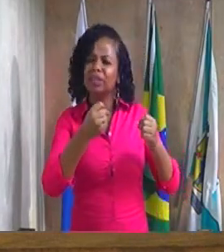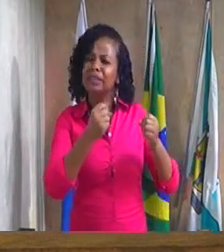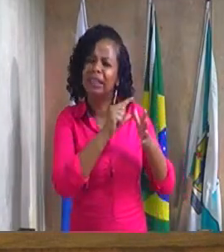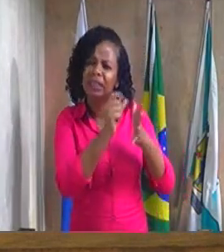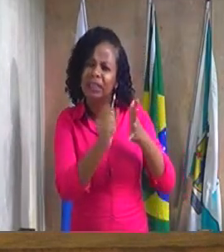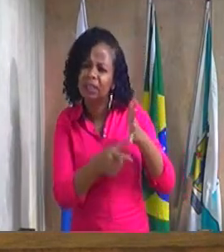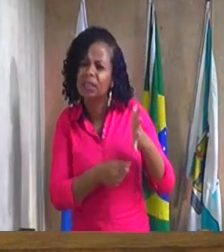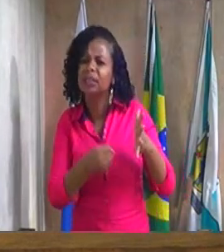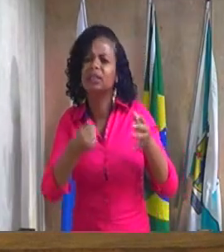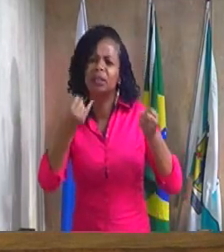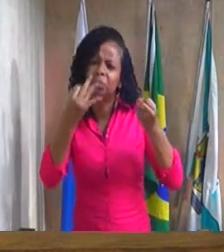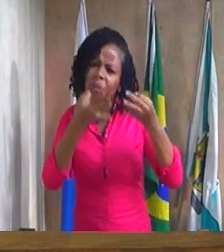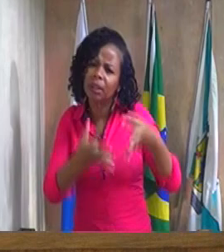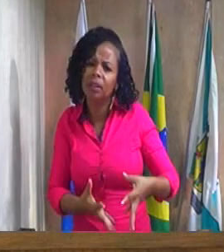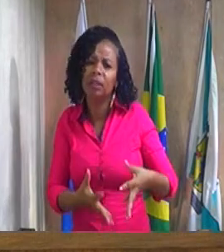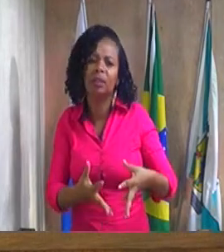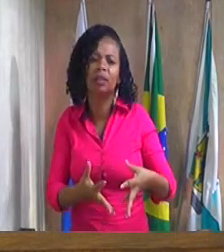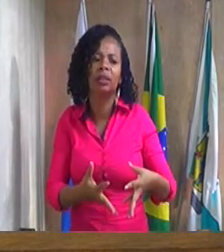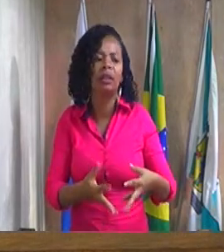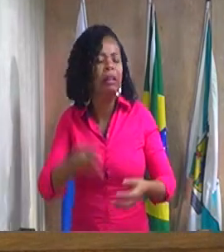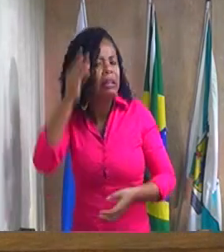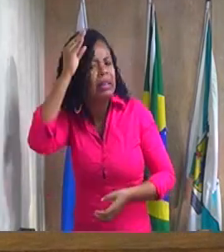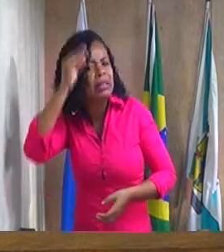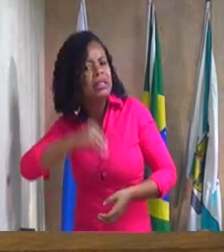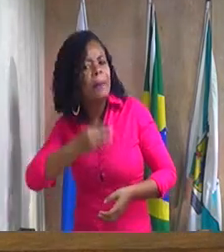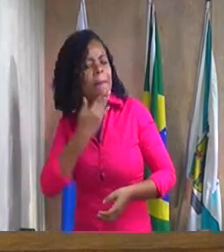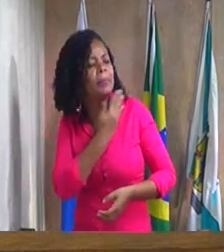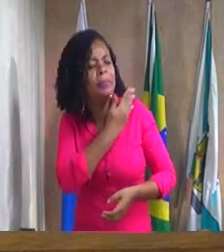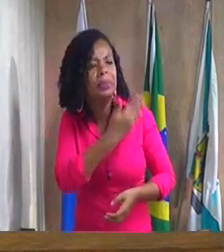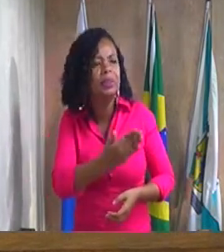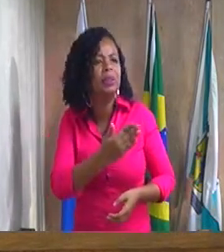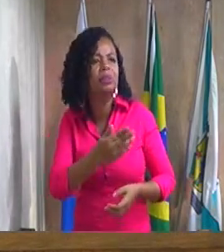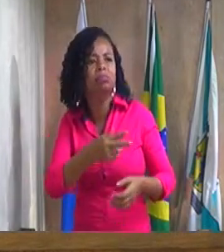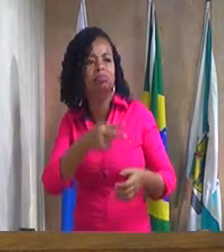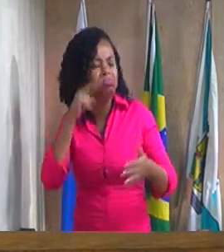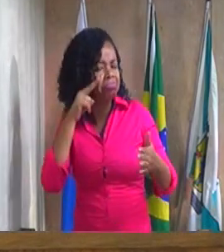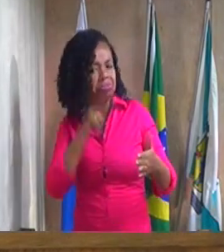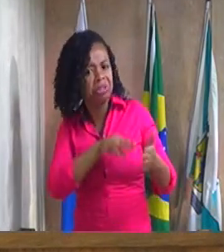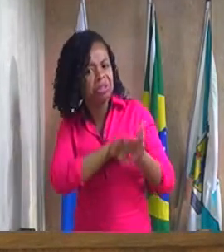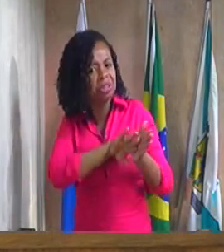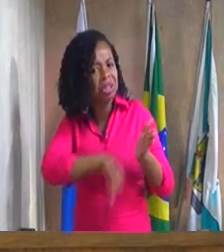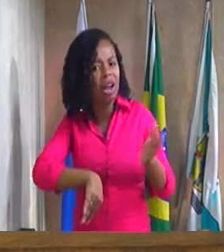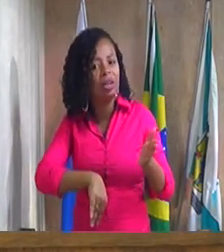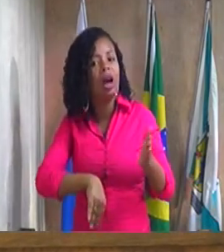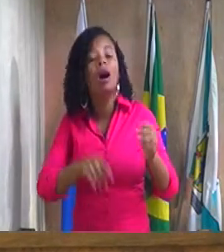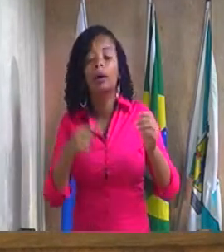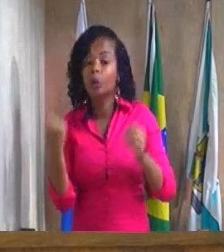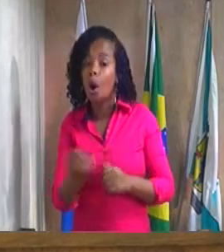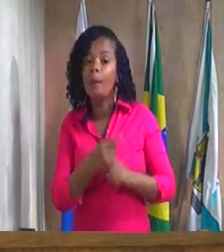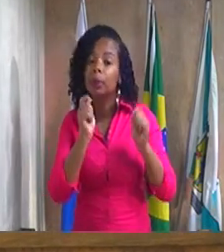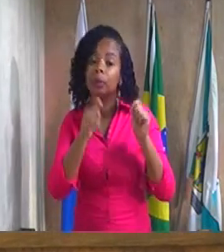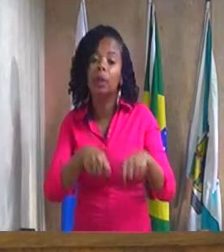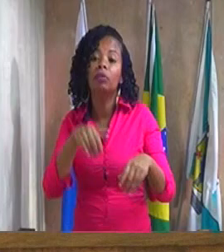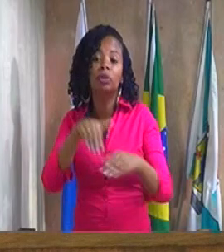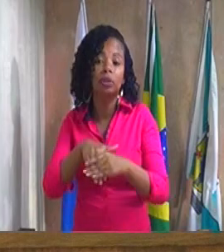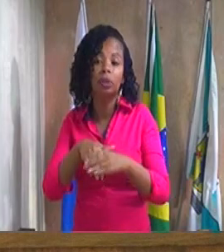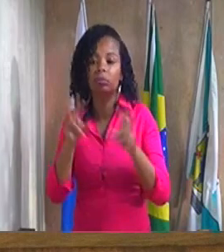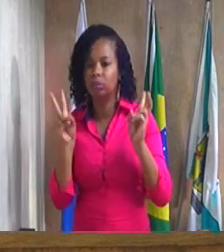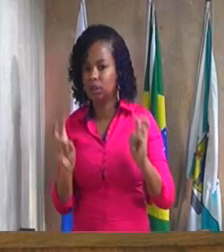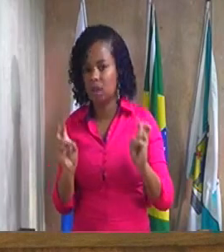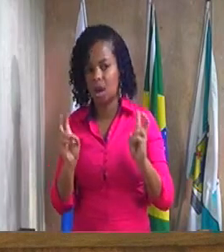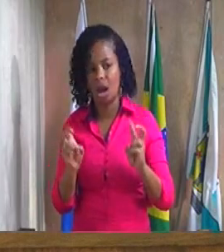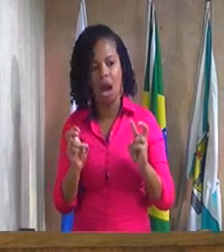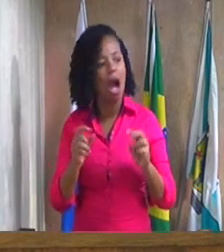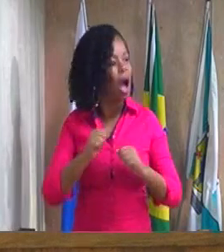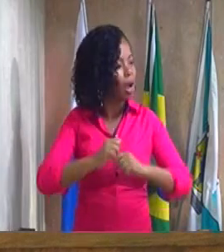Excelência desista do pedido de vista para que nós possamos votar essa matéria e aí esse